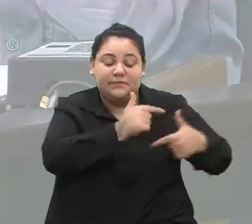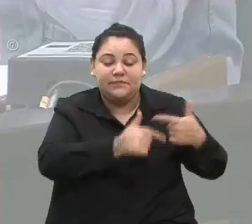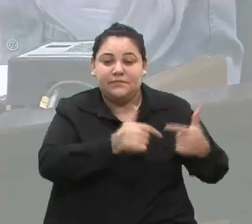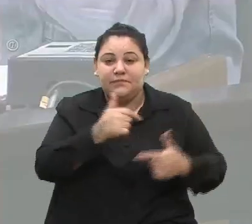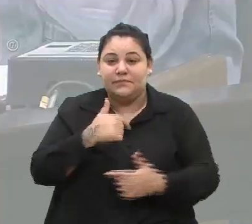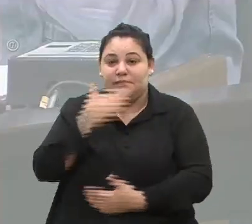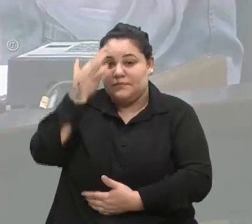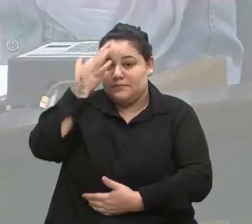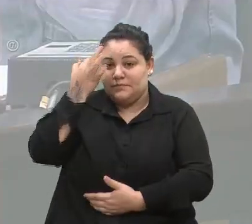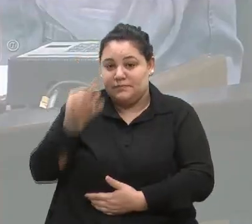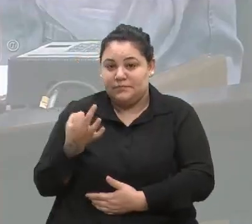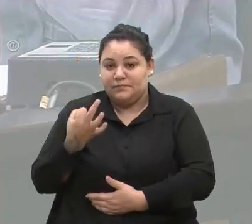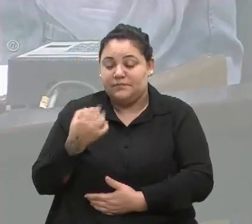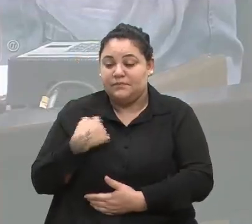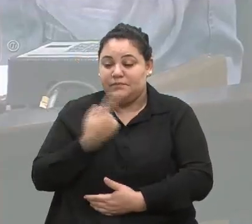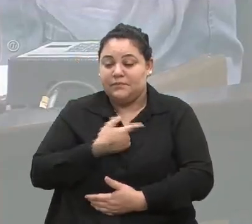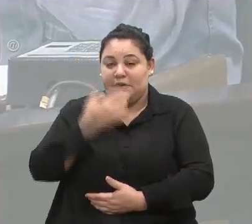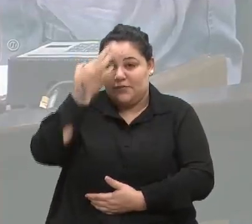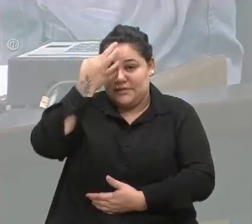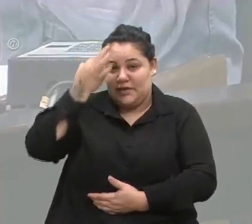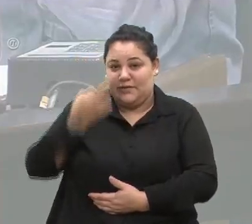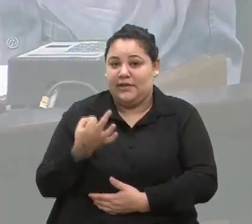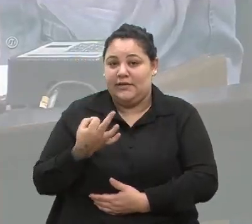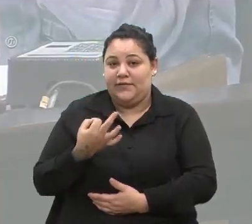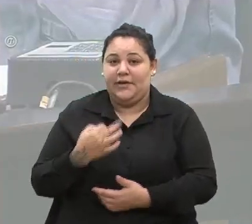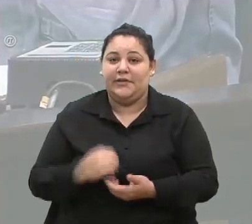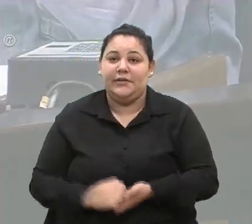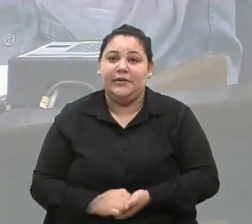compreendemos que